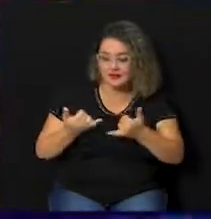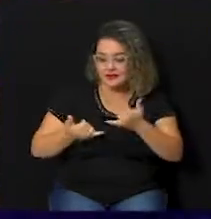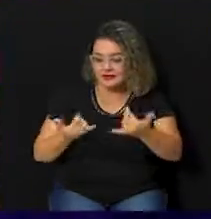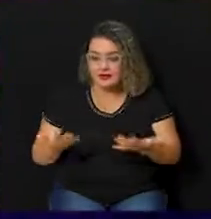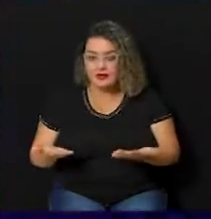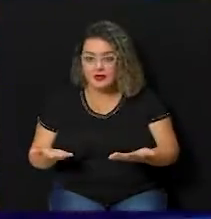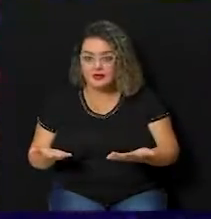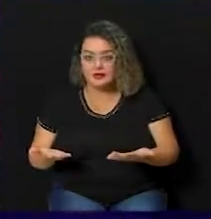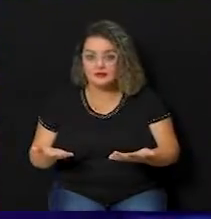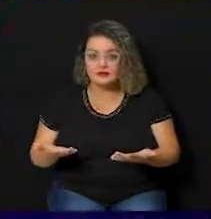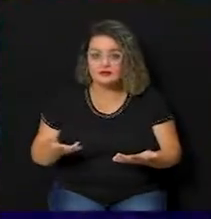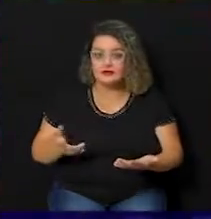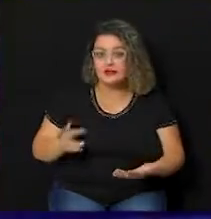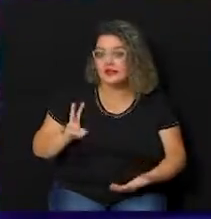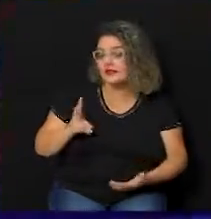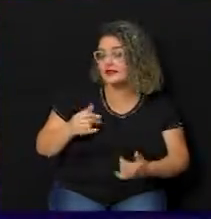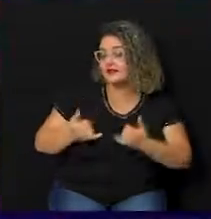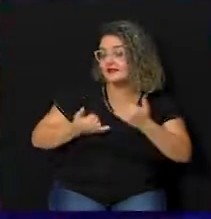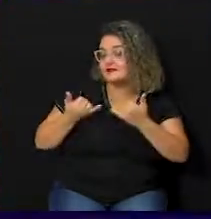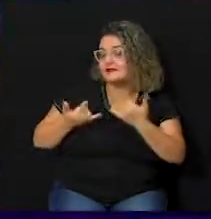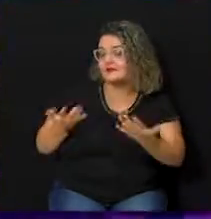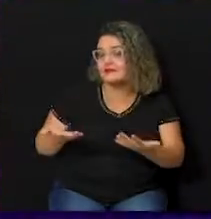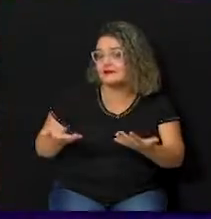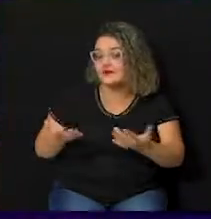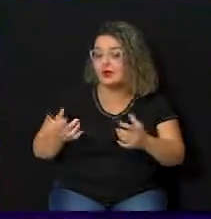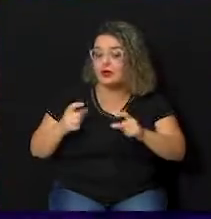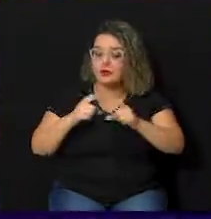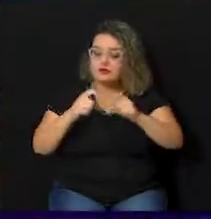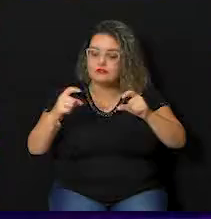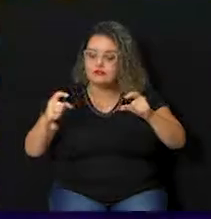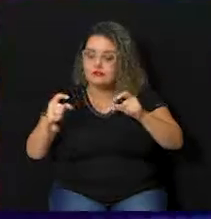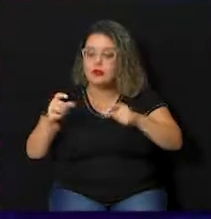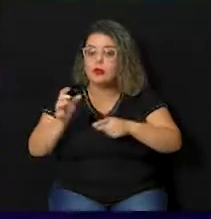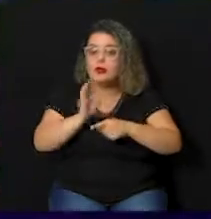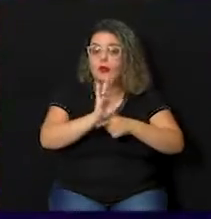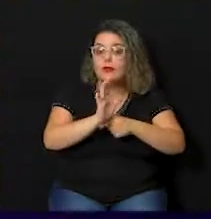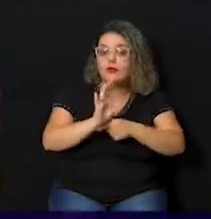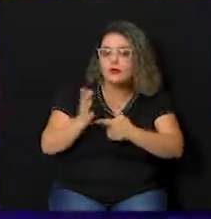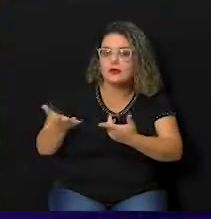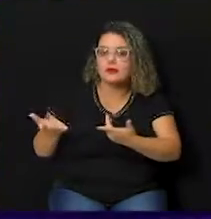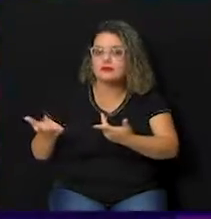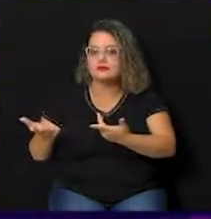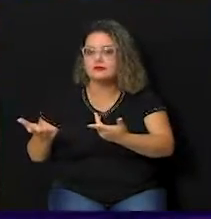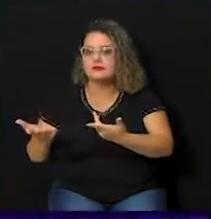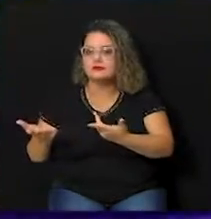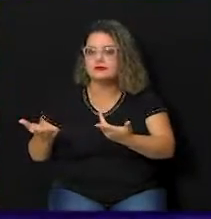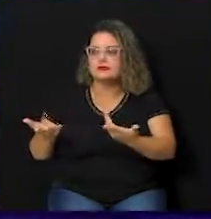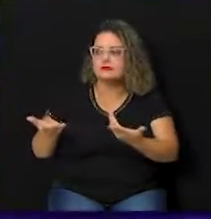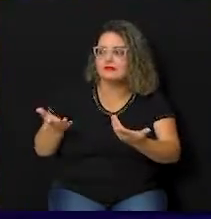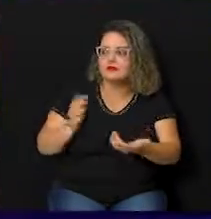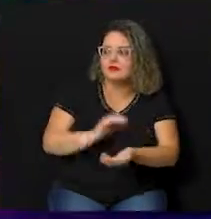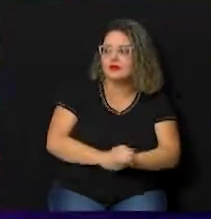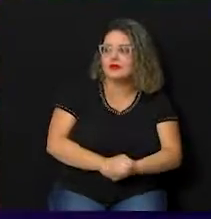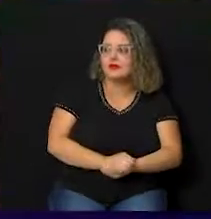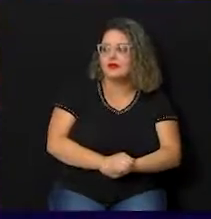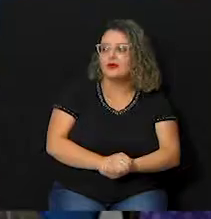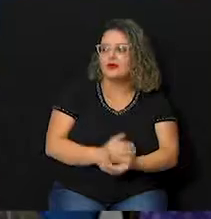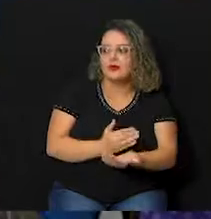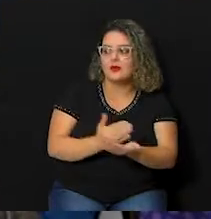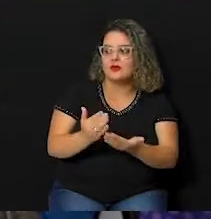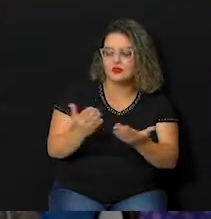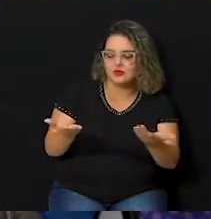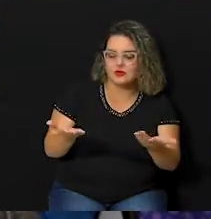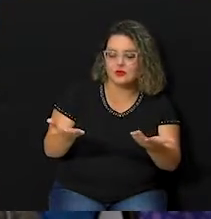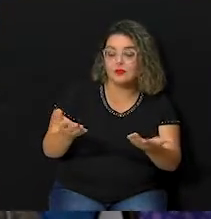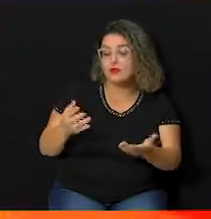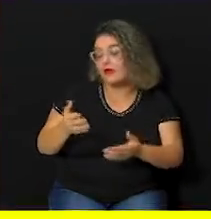eu sempre gostei muito de zoar com paródias de filme. E aí agora que saiu o Batman, desde a época que anunciou o Robert Pattinson de Batman, na época eu